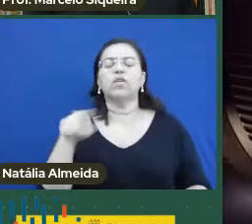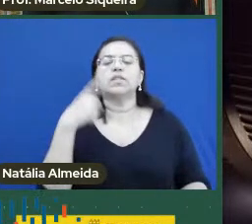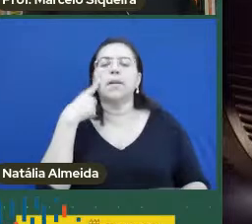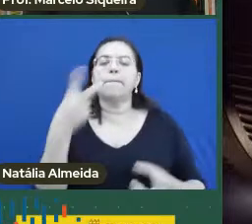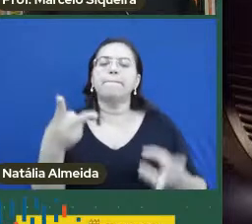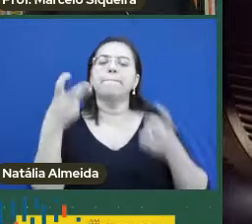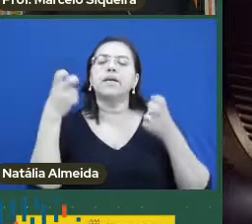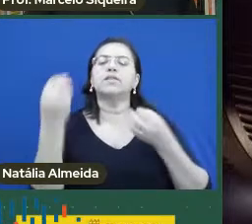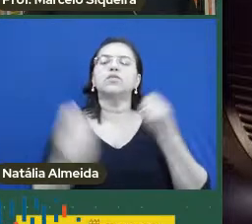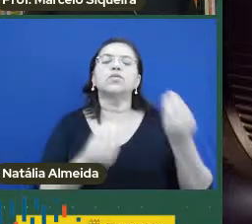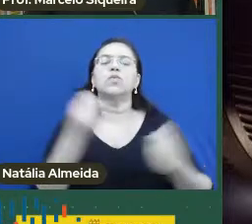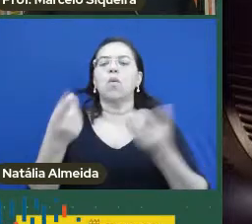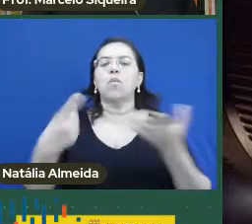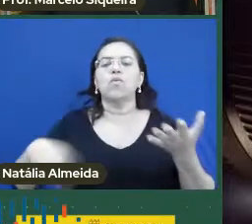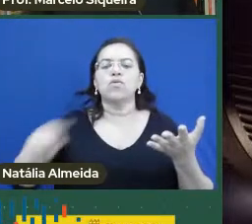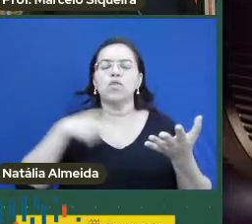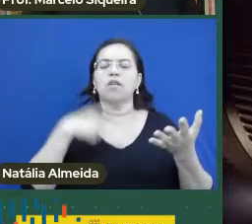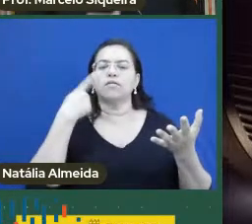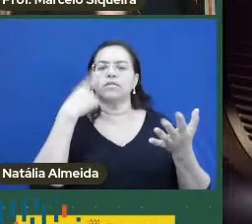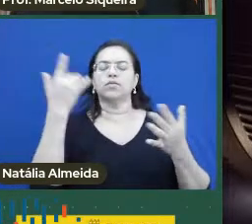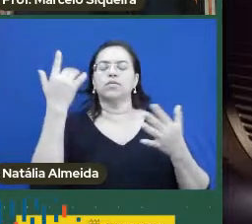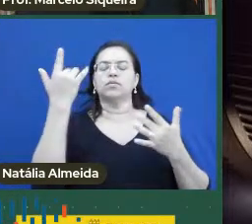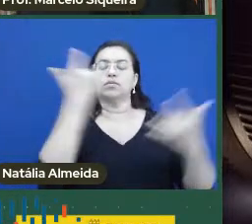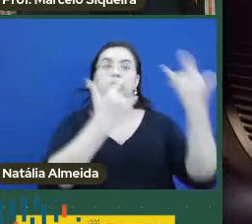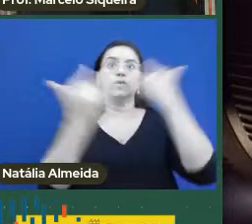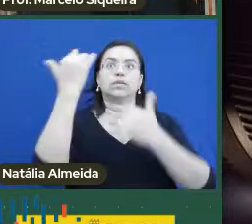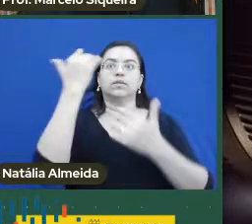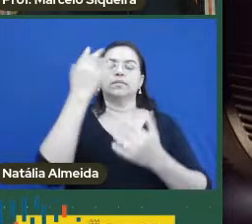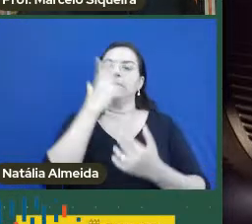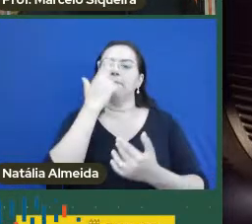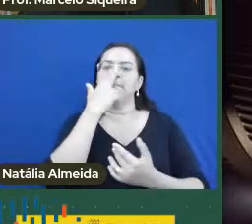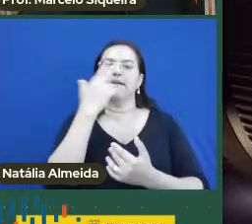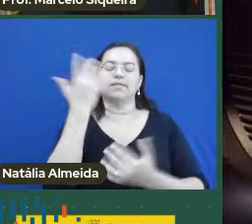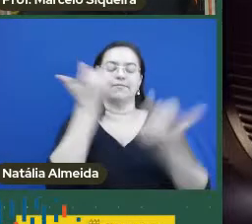imersos nesse mundo de imagens, cada vez mais, né?